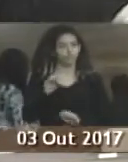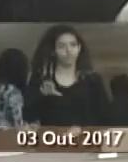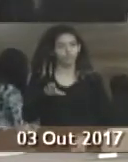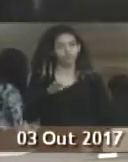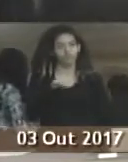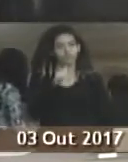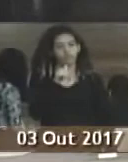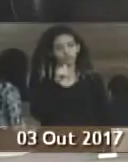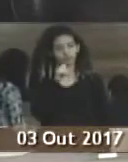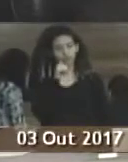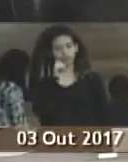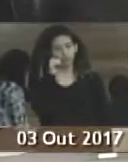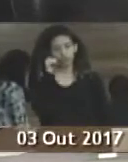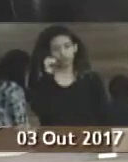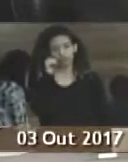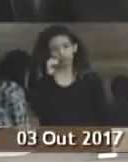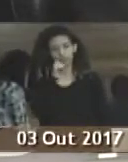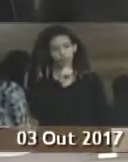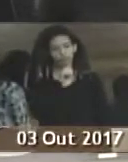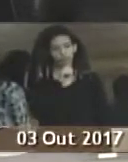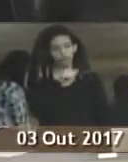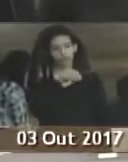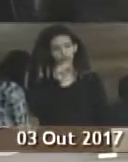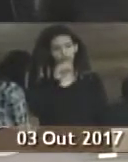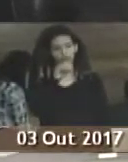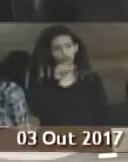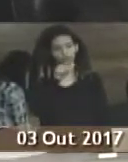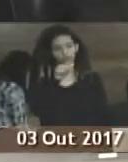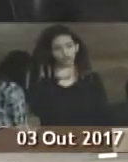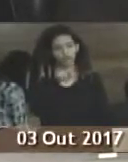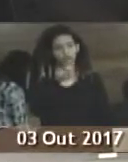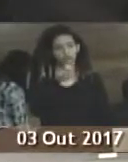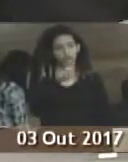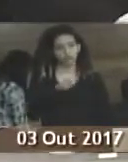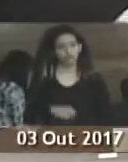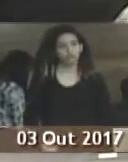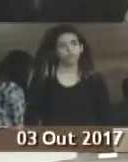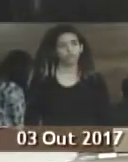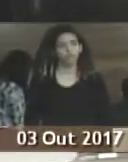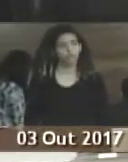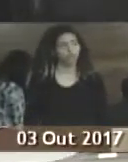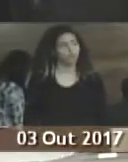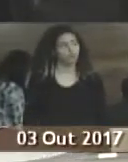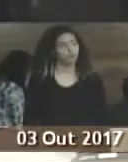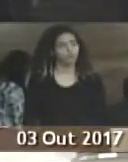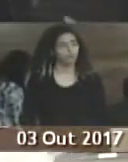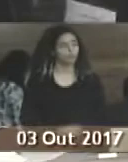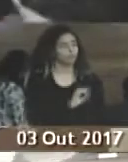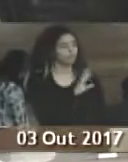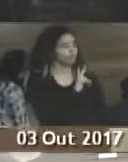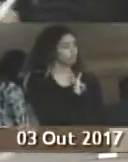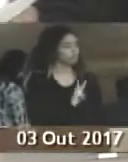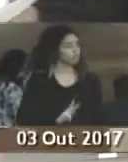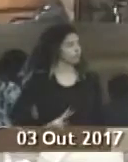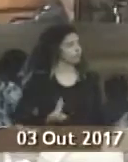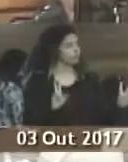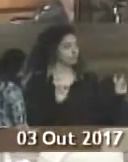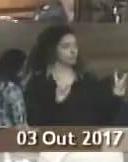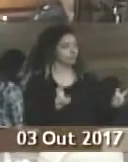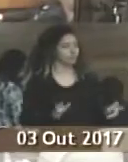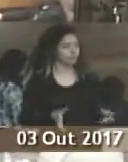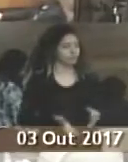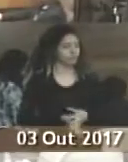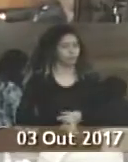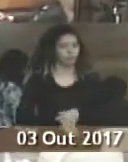professor Júlio César Laranjeira, ilustríssima senhora Solange Aragão Lins Barbosa. Senhor presidente, são essas matérias constantes no